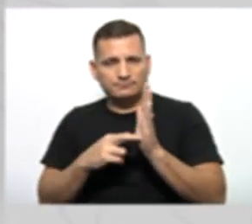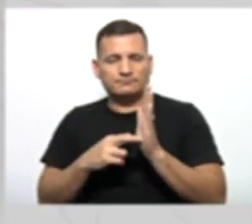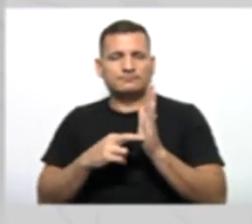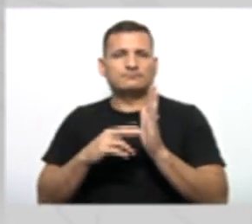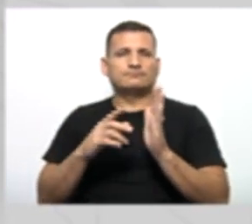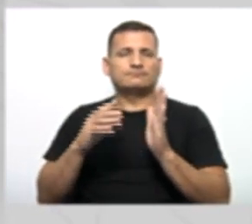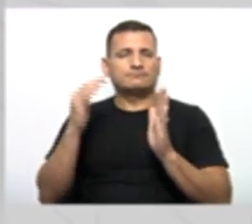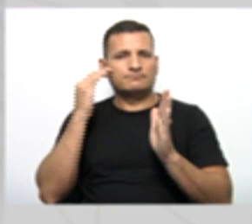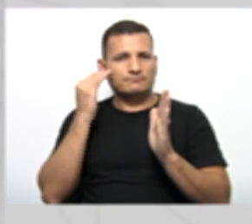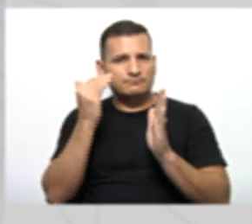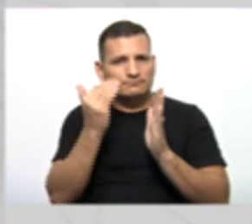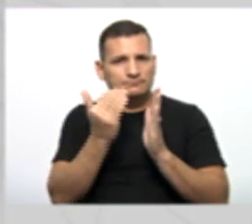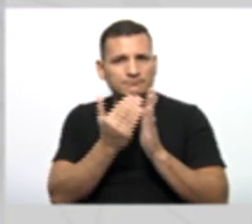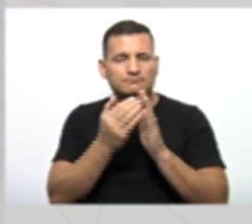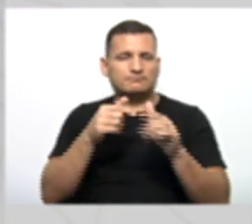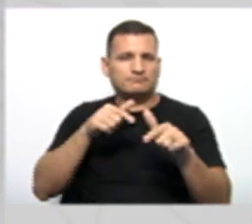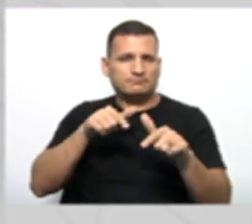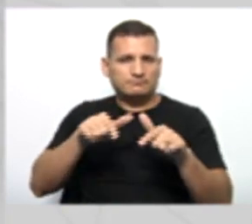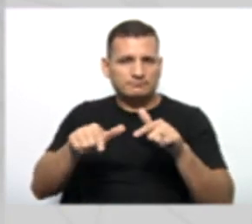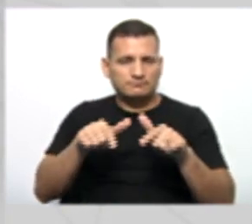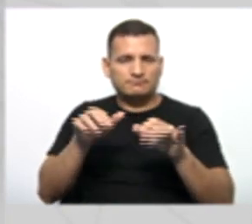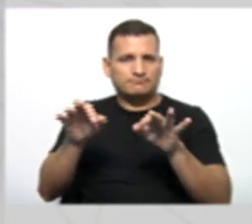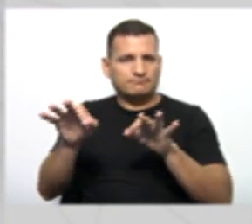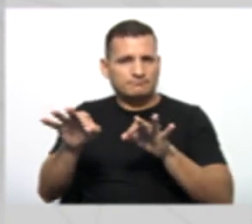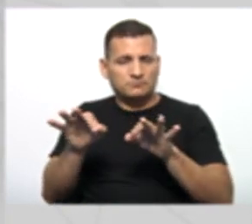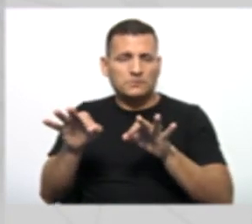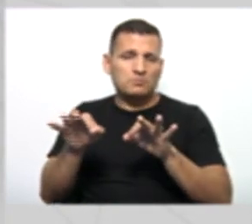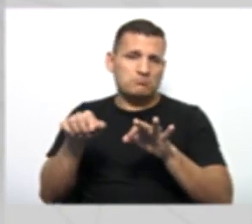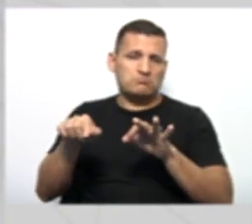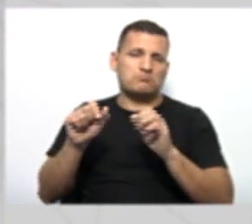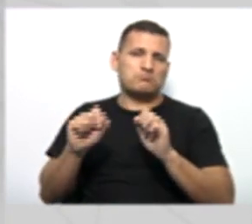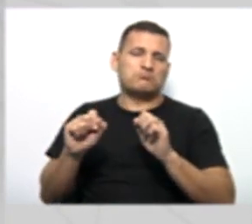condicionantes, essa atividade pode ser desenvolvida.